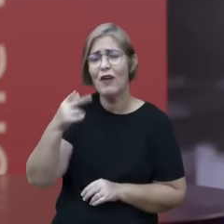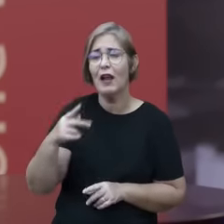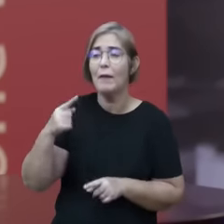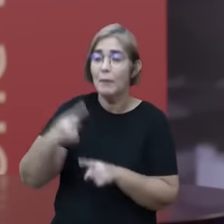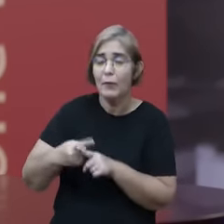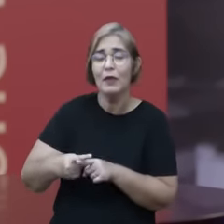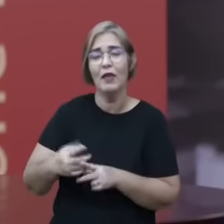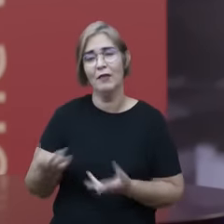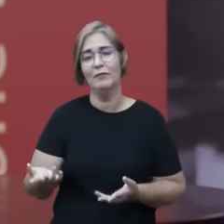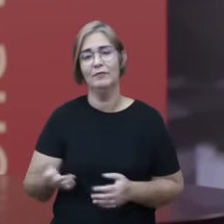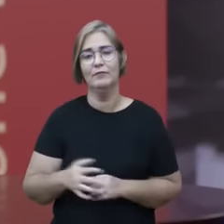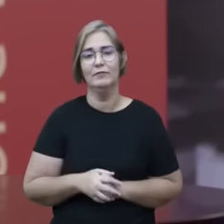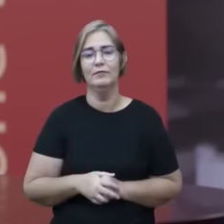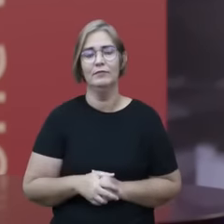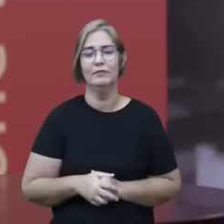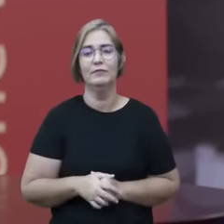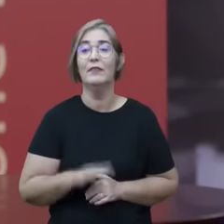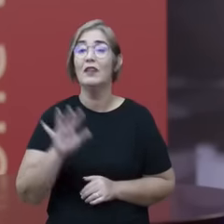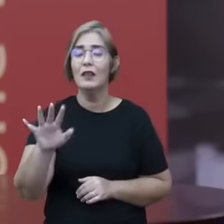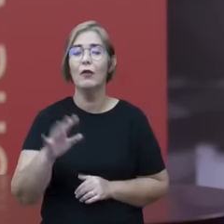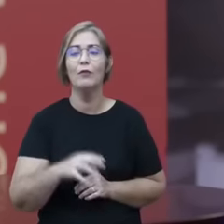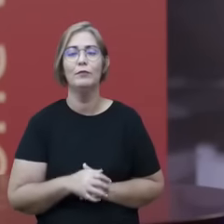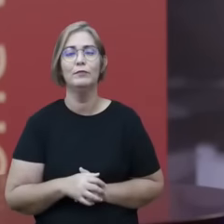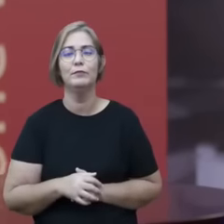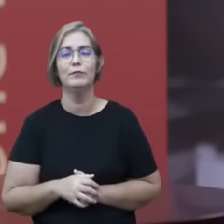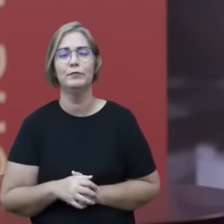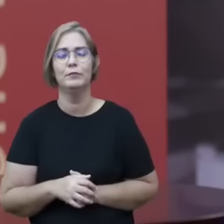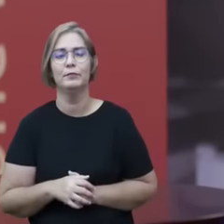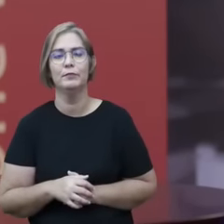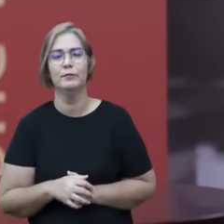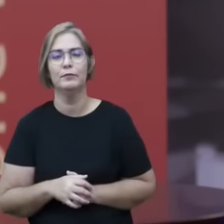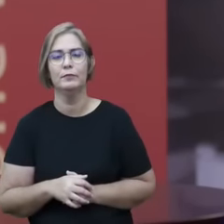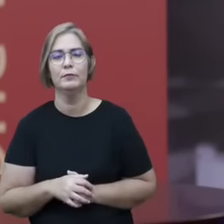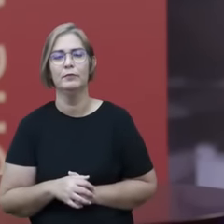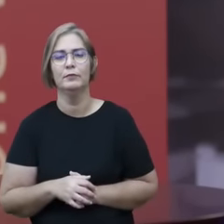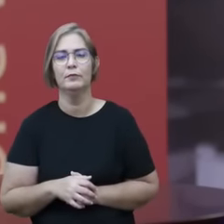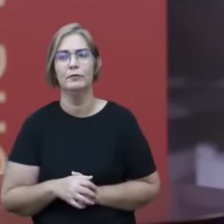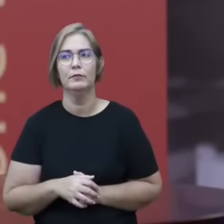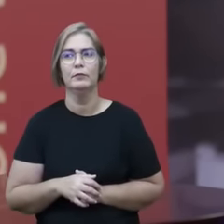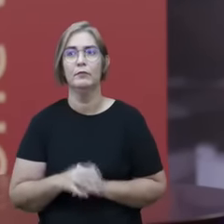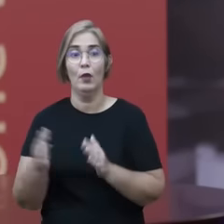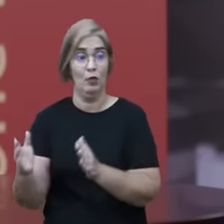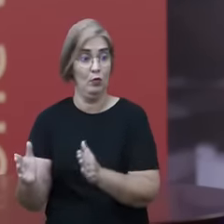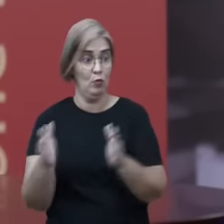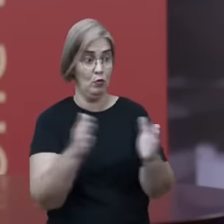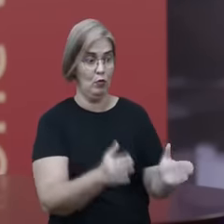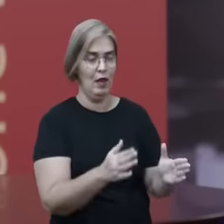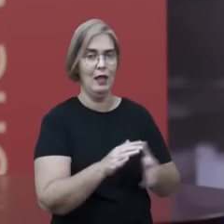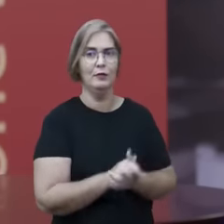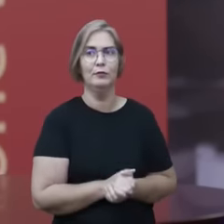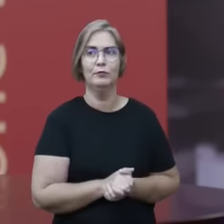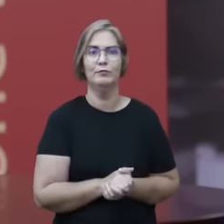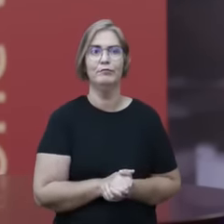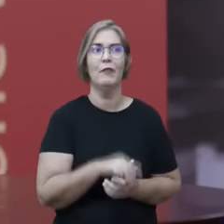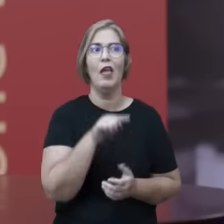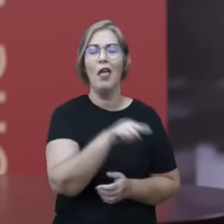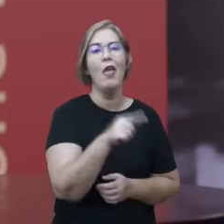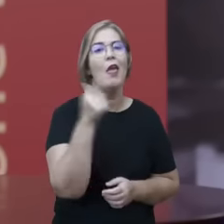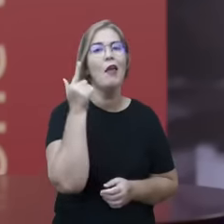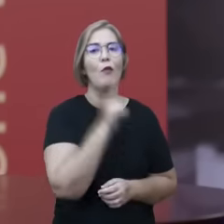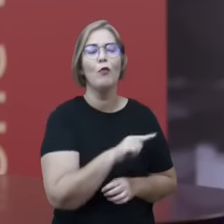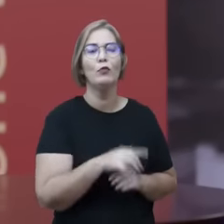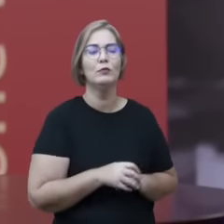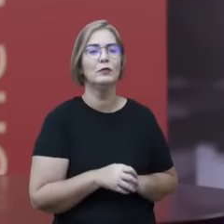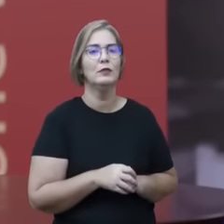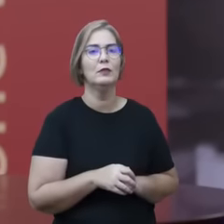dizem. Então, eh, de outro lado, então, essa descoberta, né,